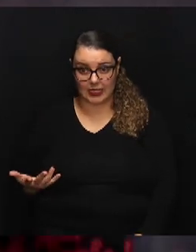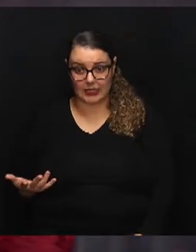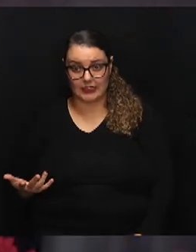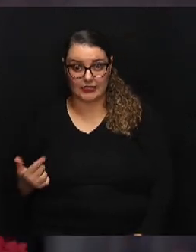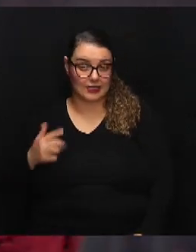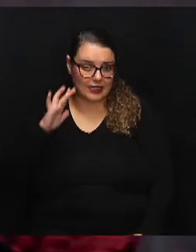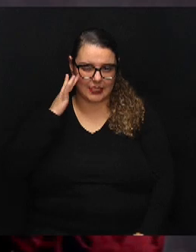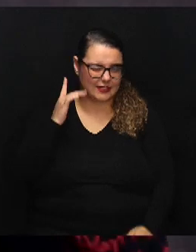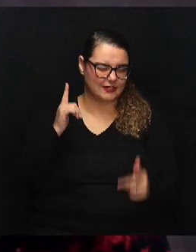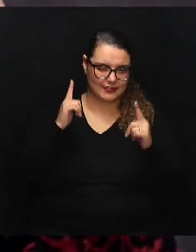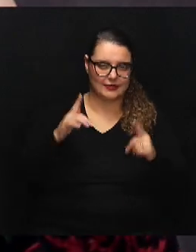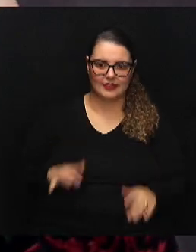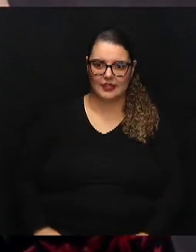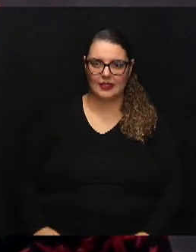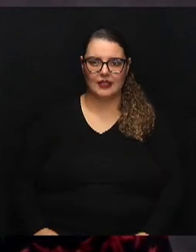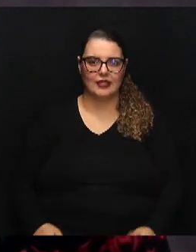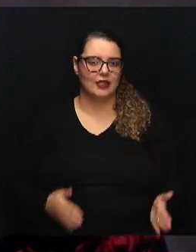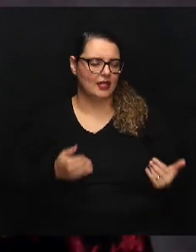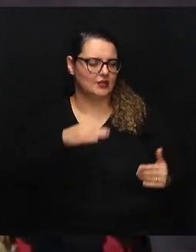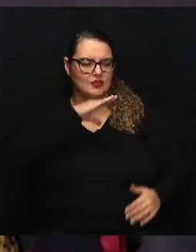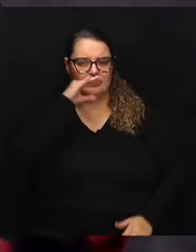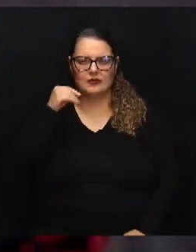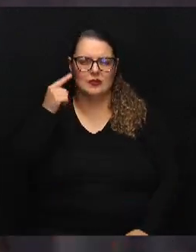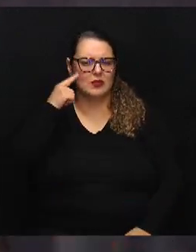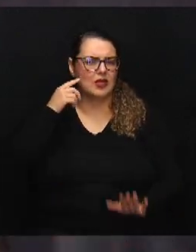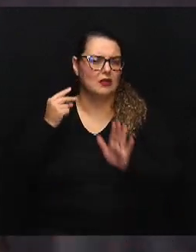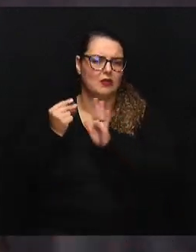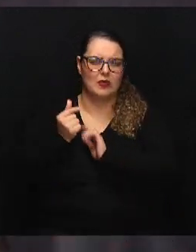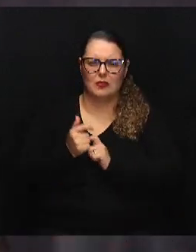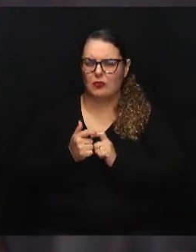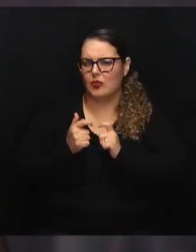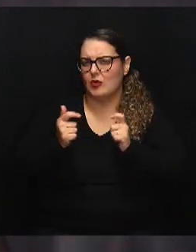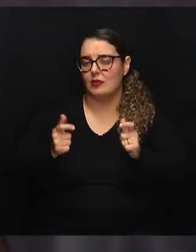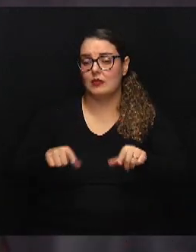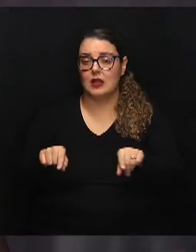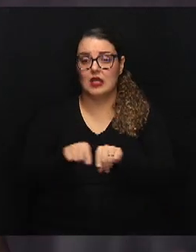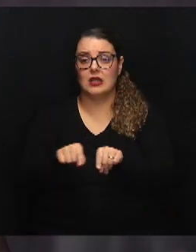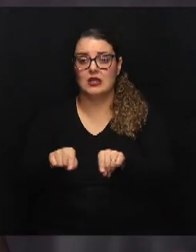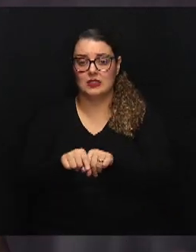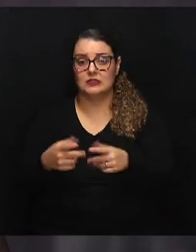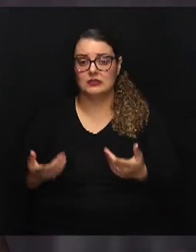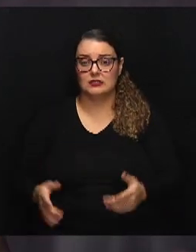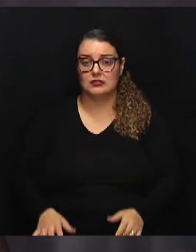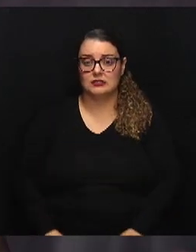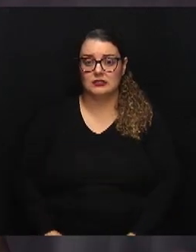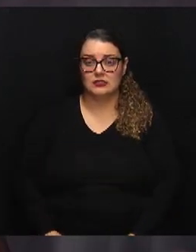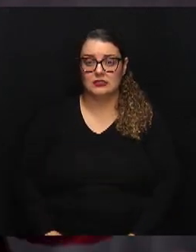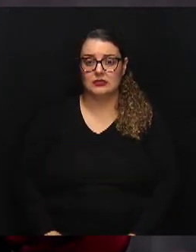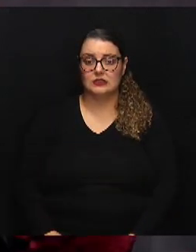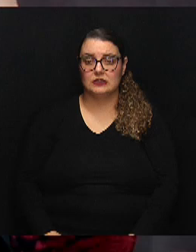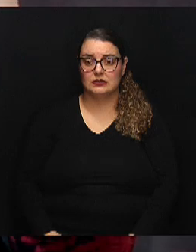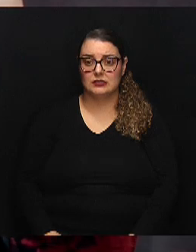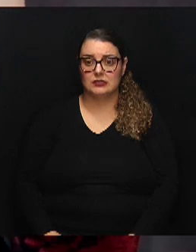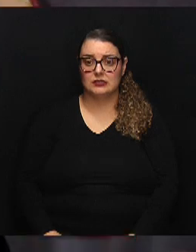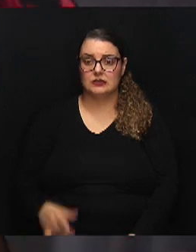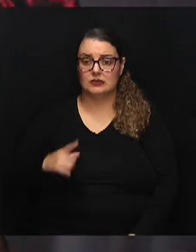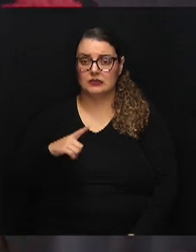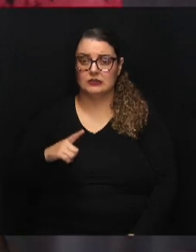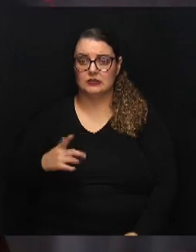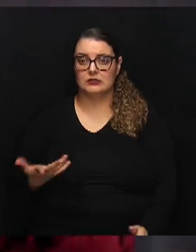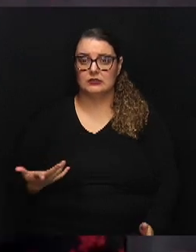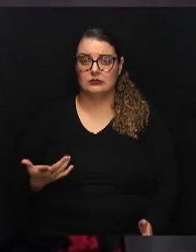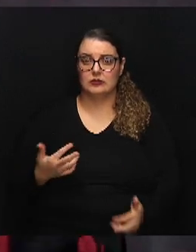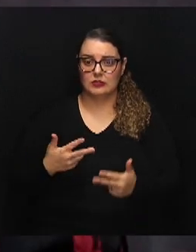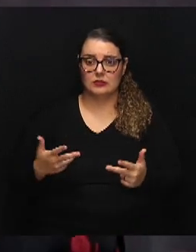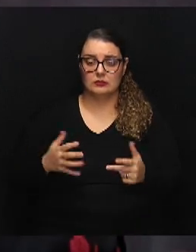Uhum. O adolescente tem uma criatividade imensa, mas ao mesmo tempo, né, assim, eles têm uma certa questão assim, me deixa aqui.